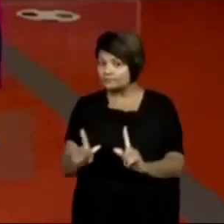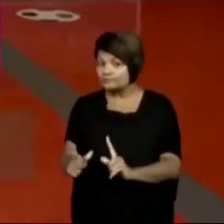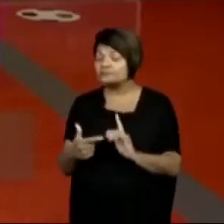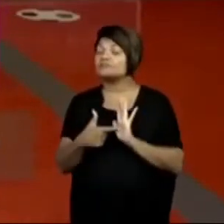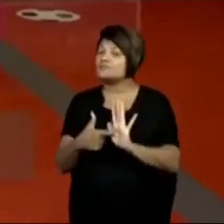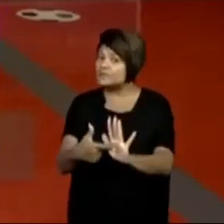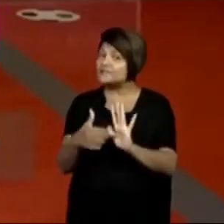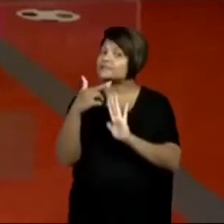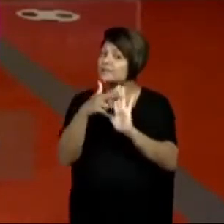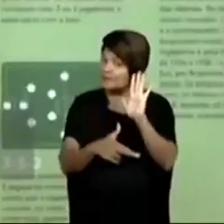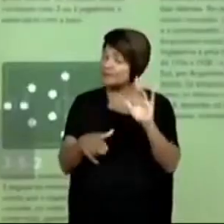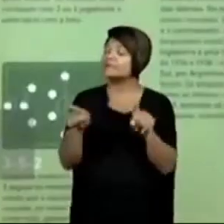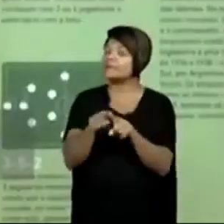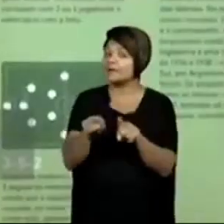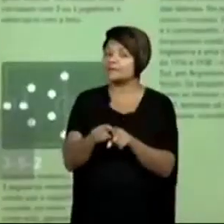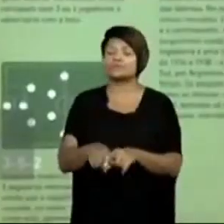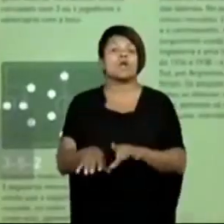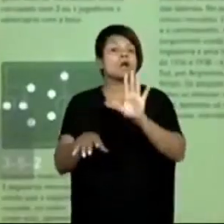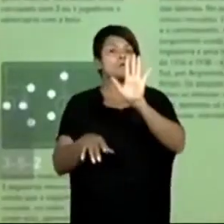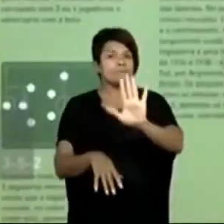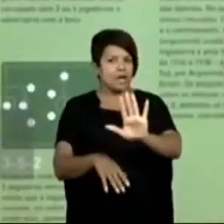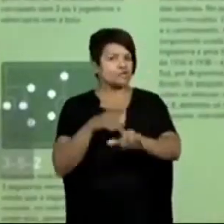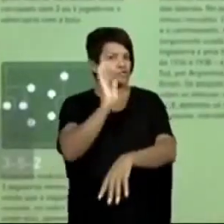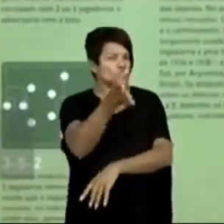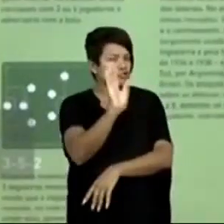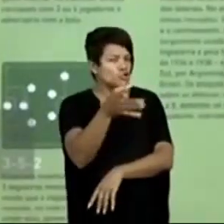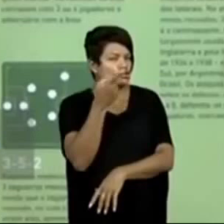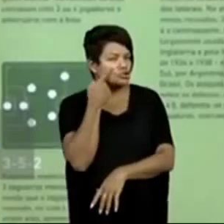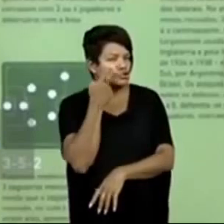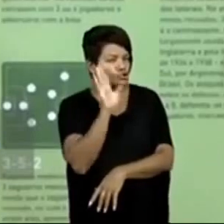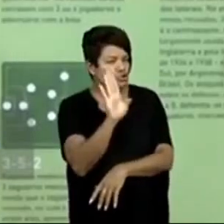as regras também, não é? Mas já